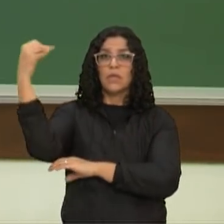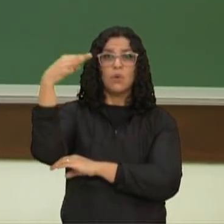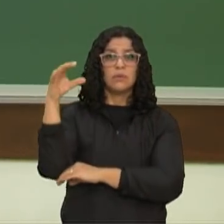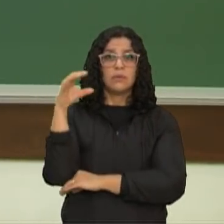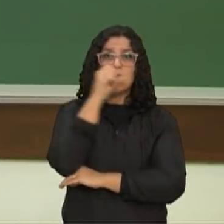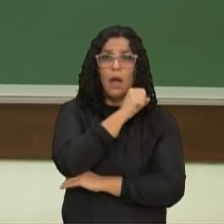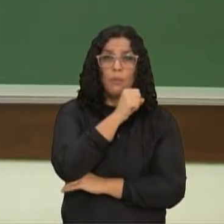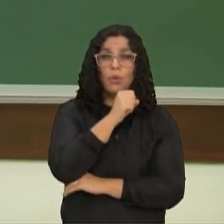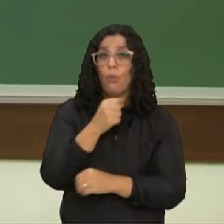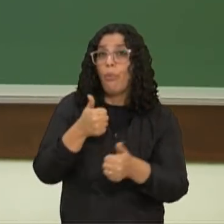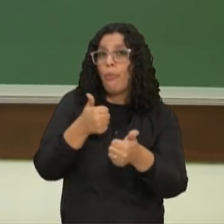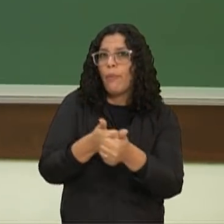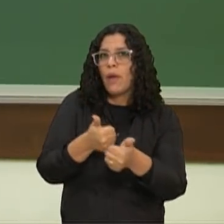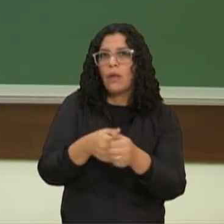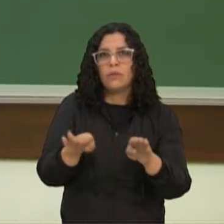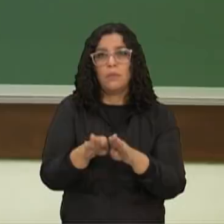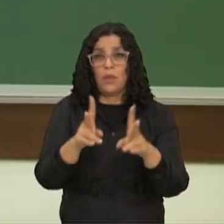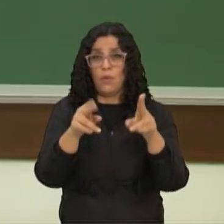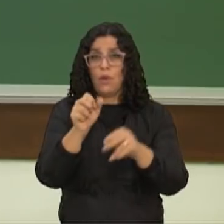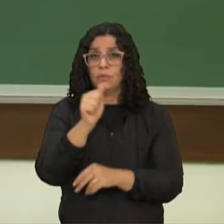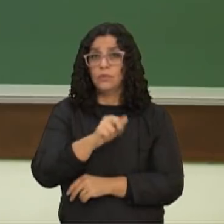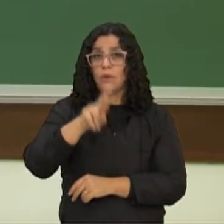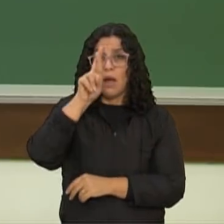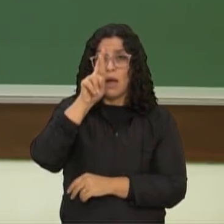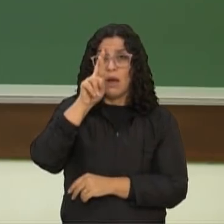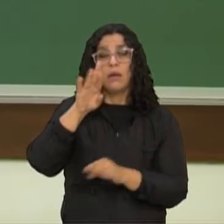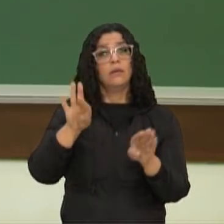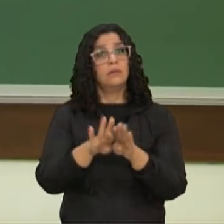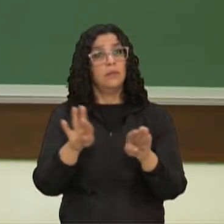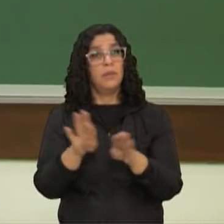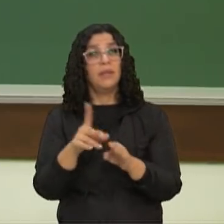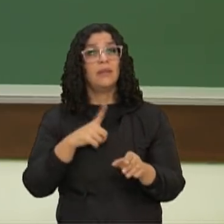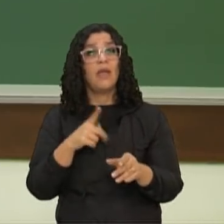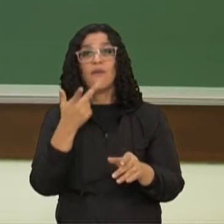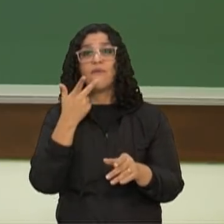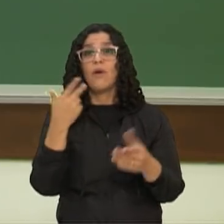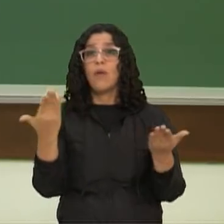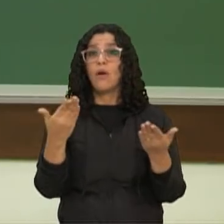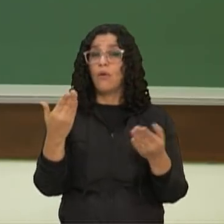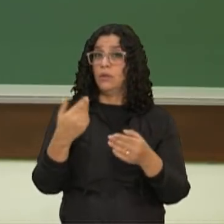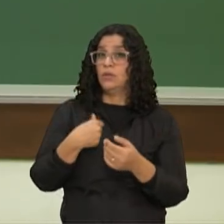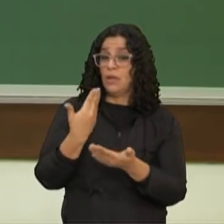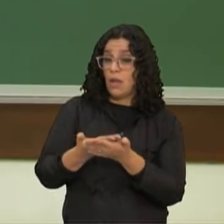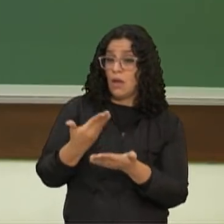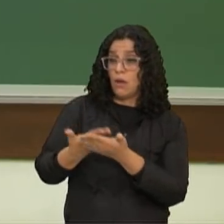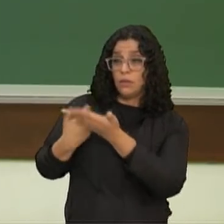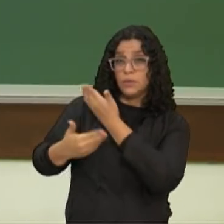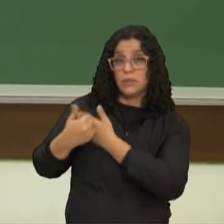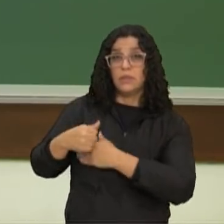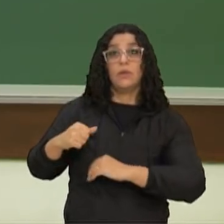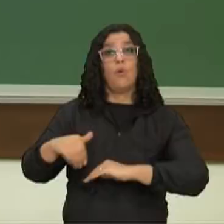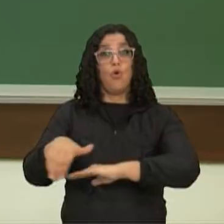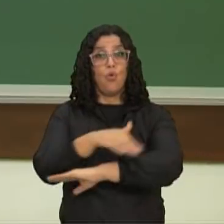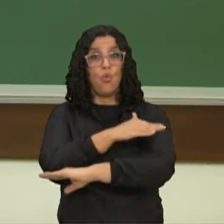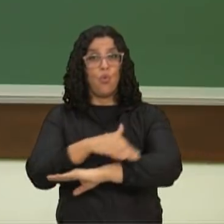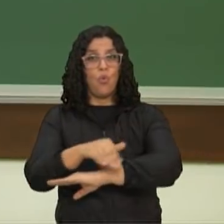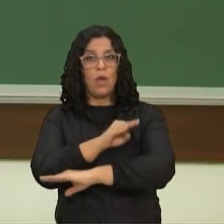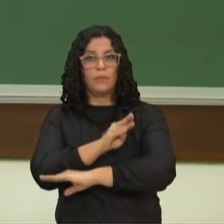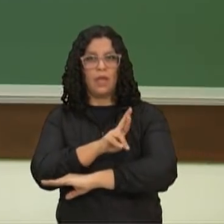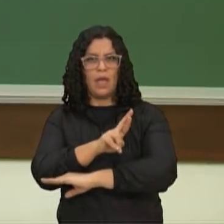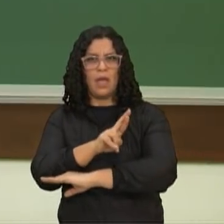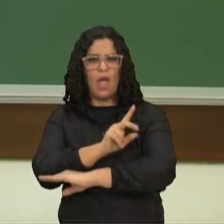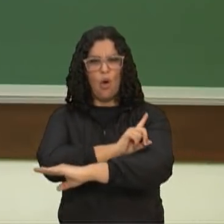da velocidade máxima. É o caso do ar. E aí vem uma correspondência que eu fiz na aula anterior. Você estando numa BR a 100 km por